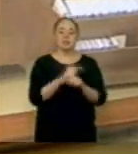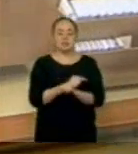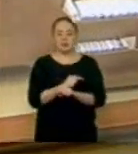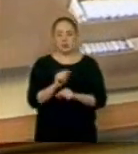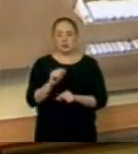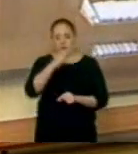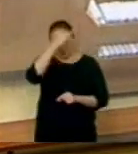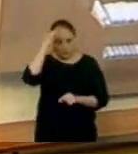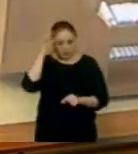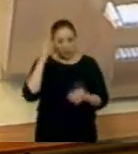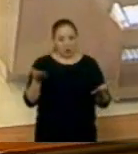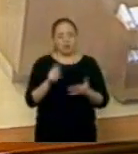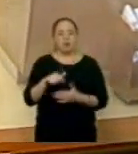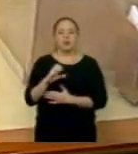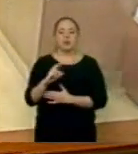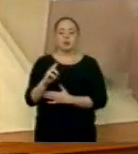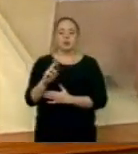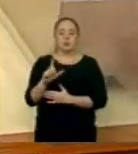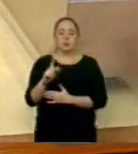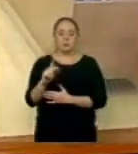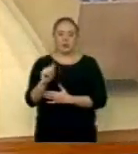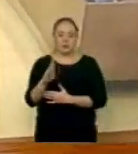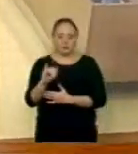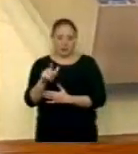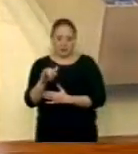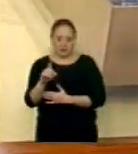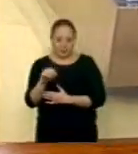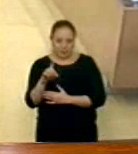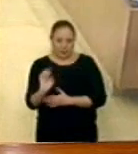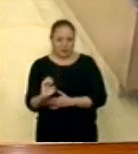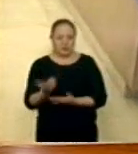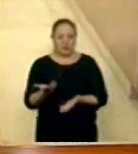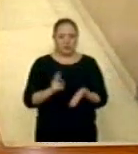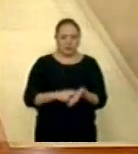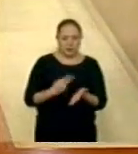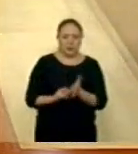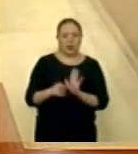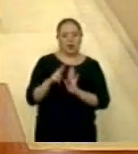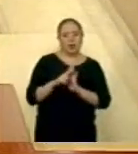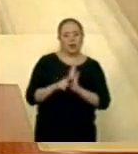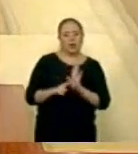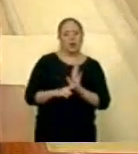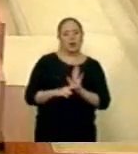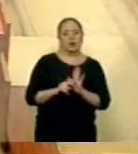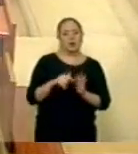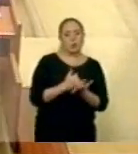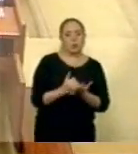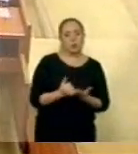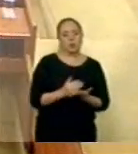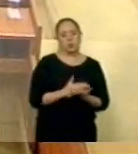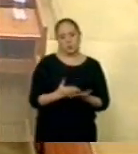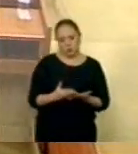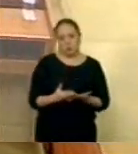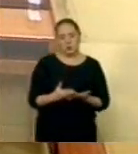para a presunção de culpabilidade do flagrado, inarredável interpretar a regra invocada na inicial ou